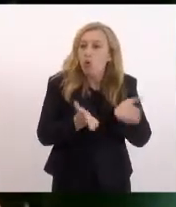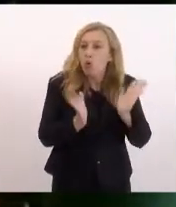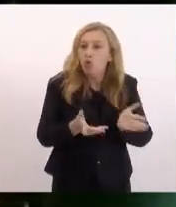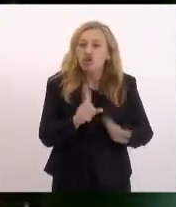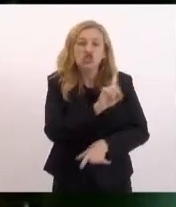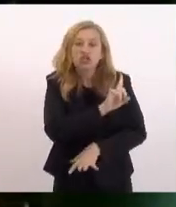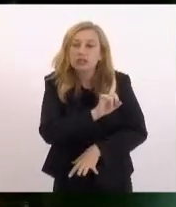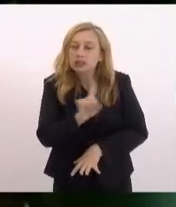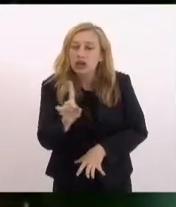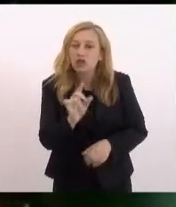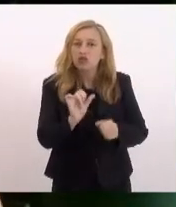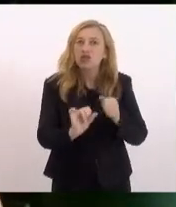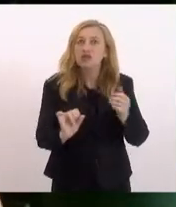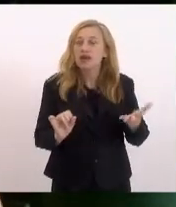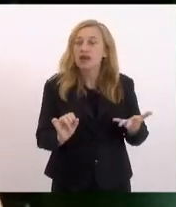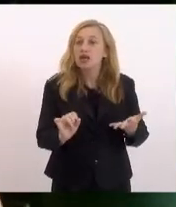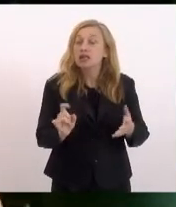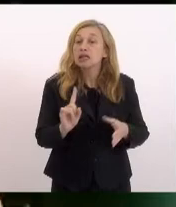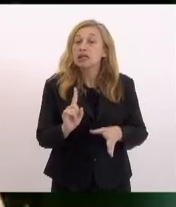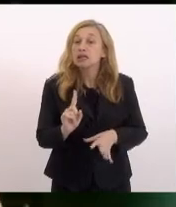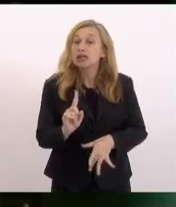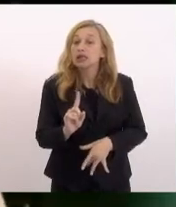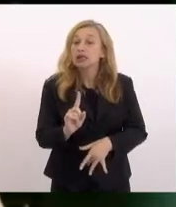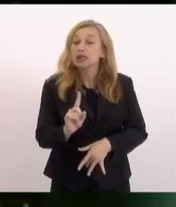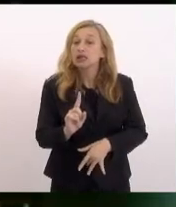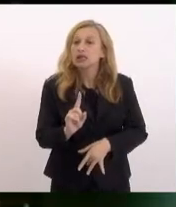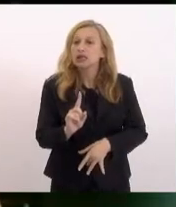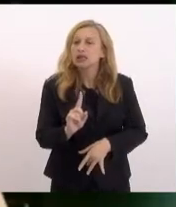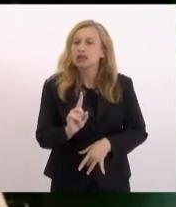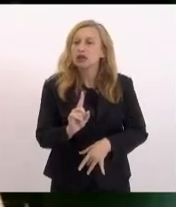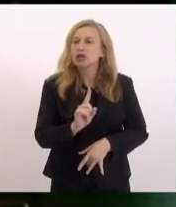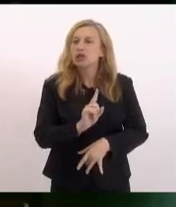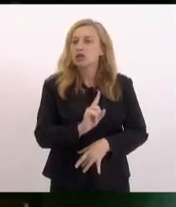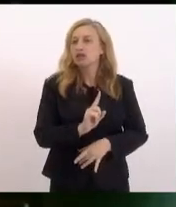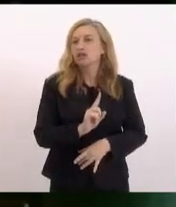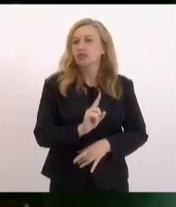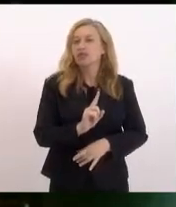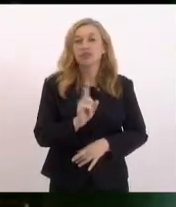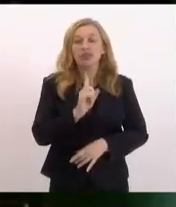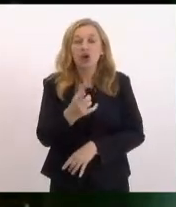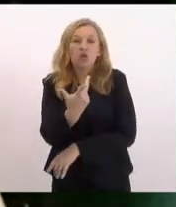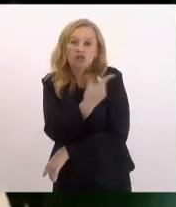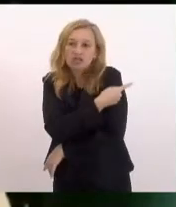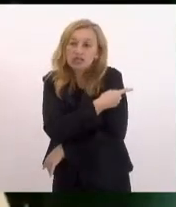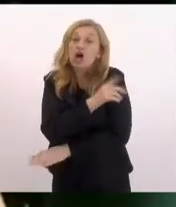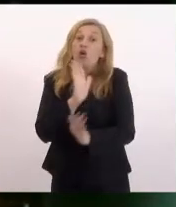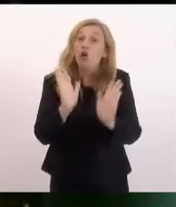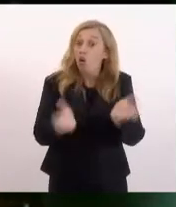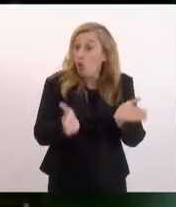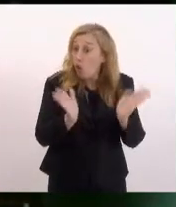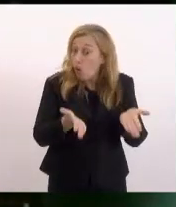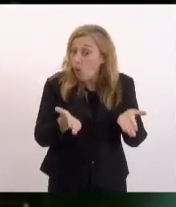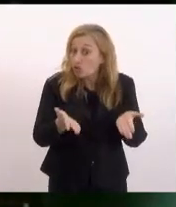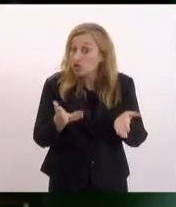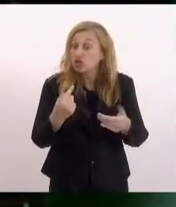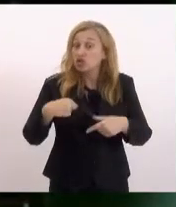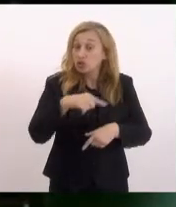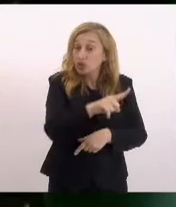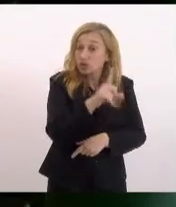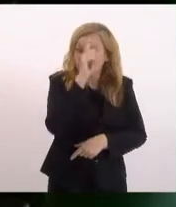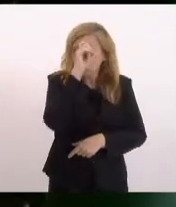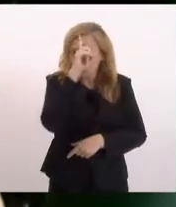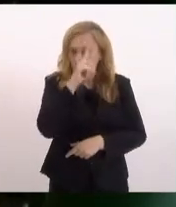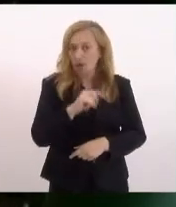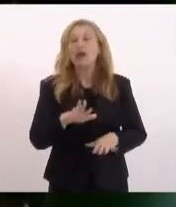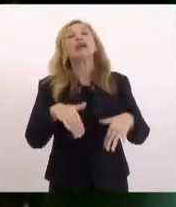fizeram todo, não complementaram o sistema vacinal, hoje que estão ocupando esses leitos. Então,